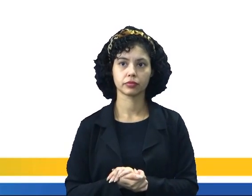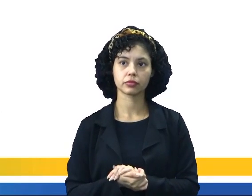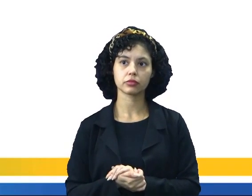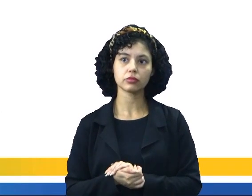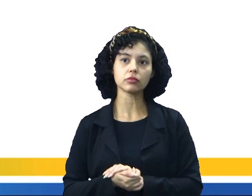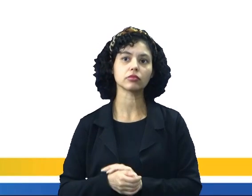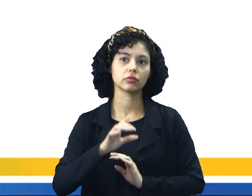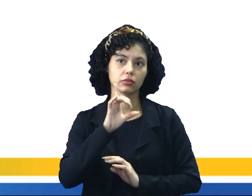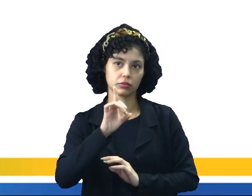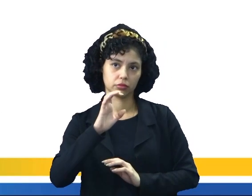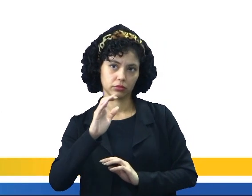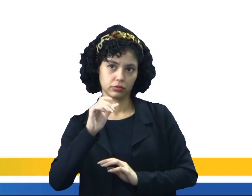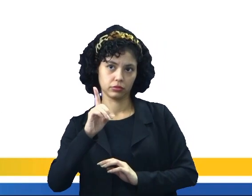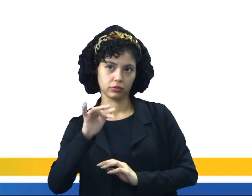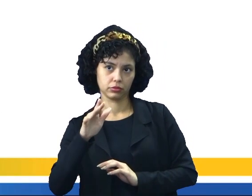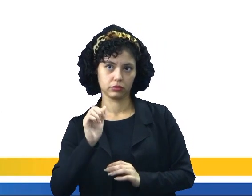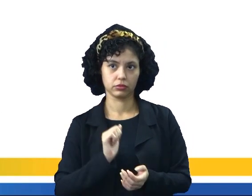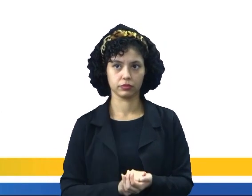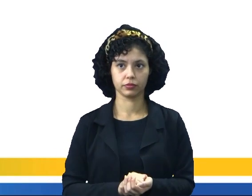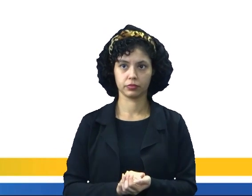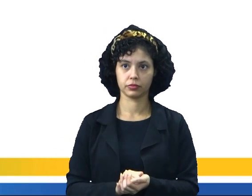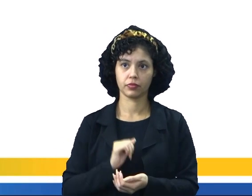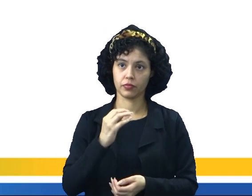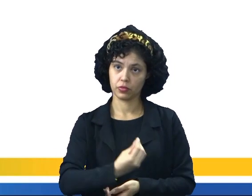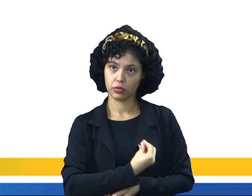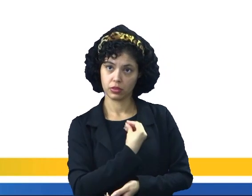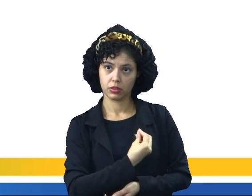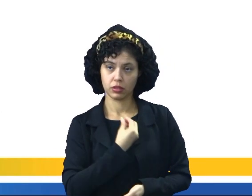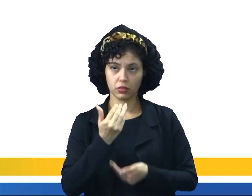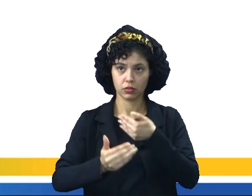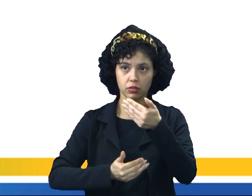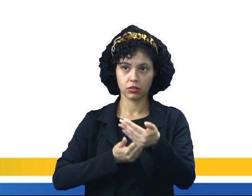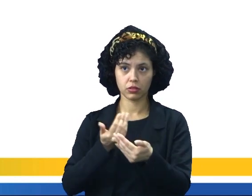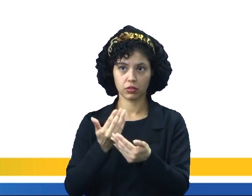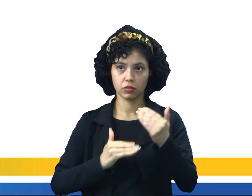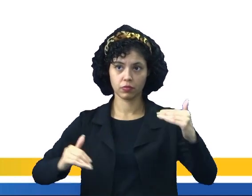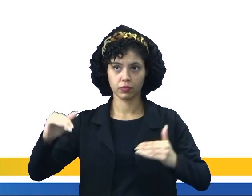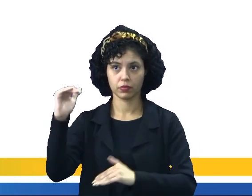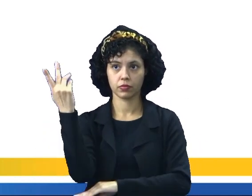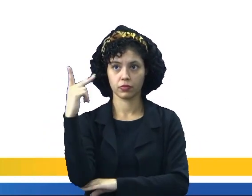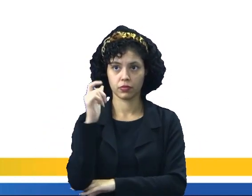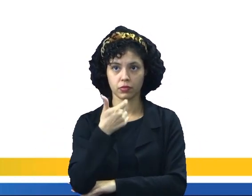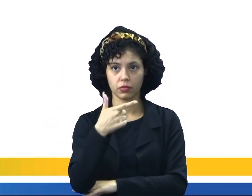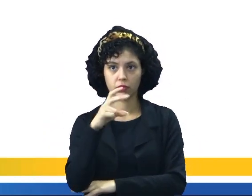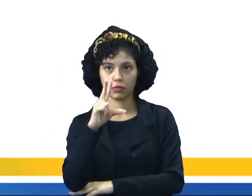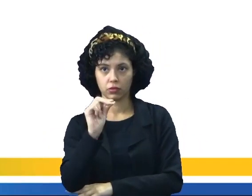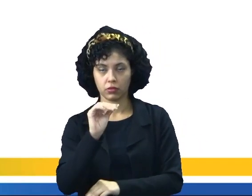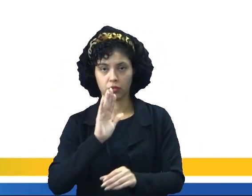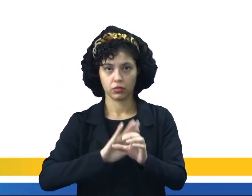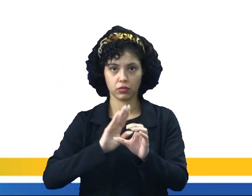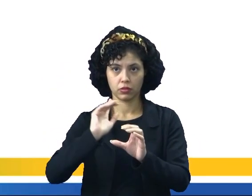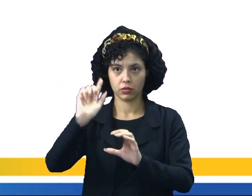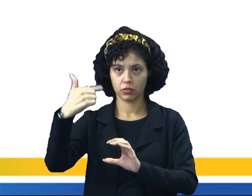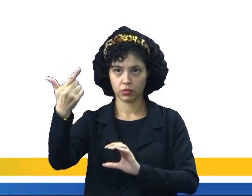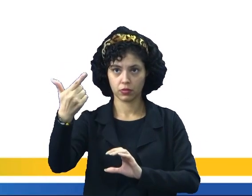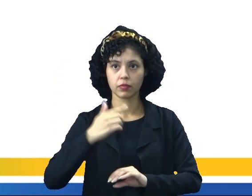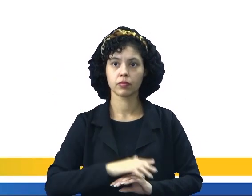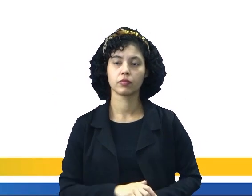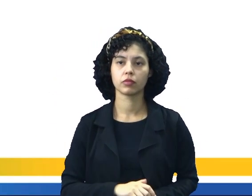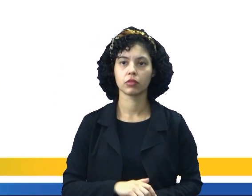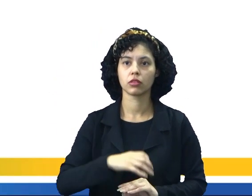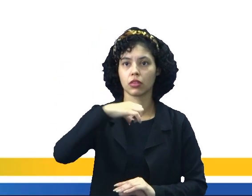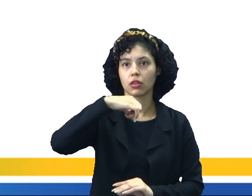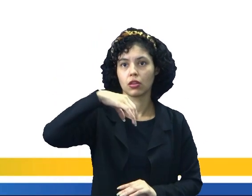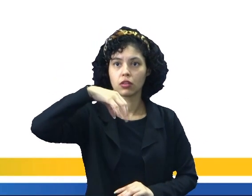A decadência dos maias. A civilização maia viveu seu auge durante o período entre 250 d.C.